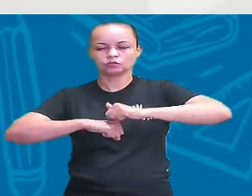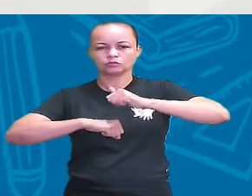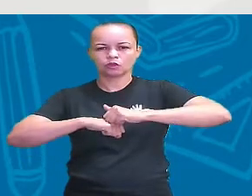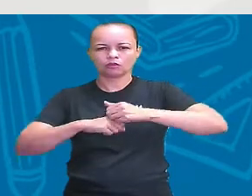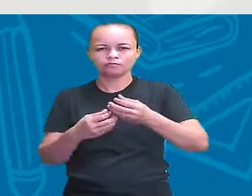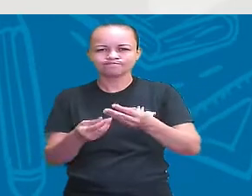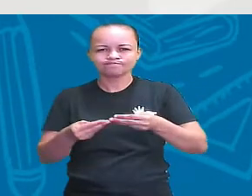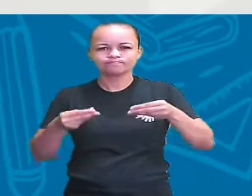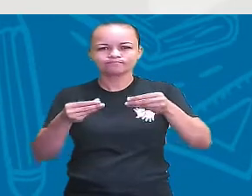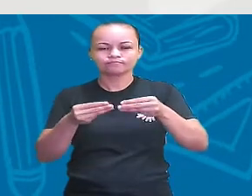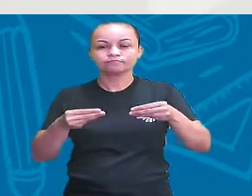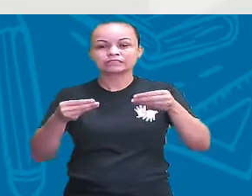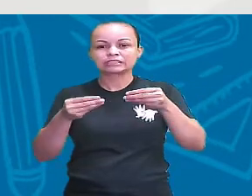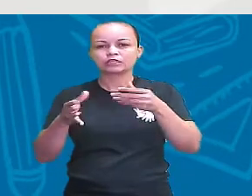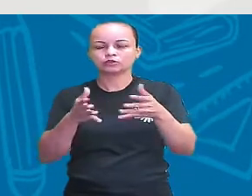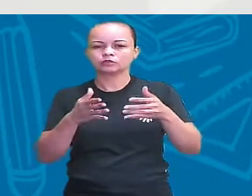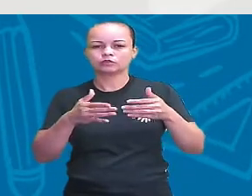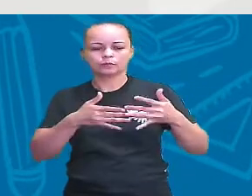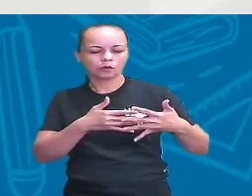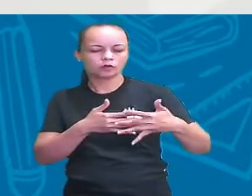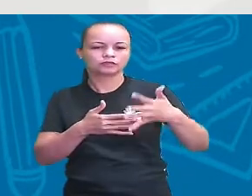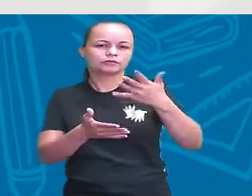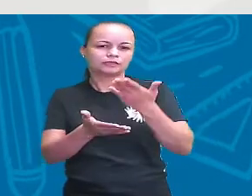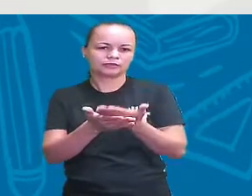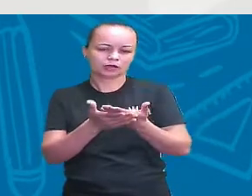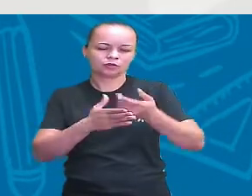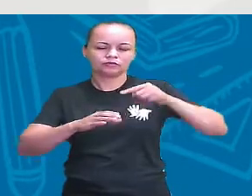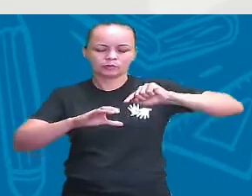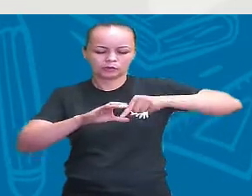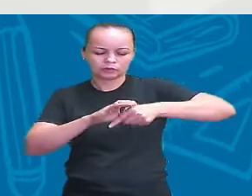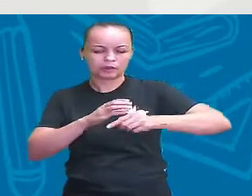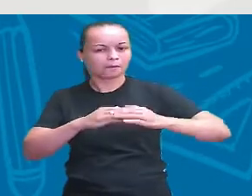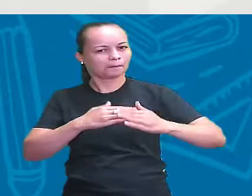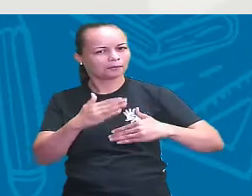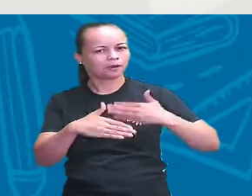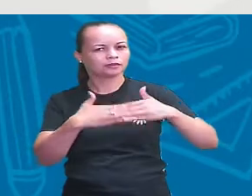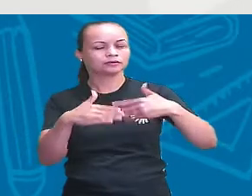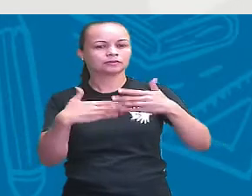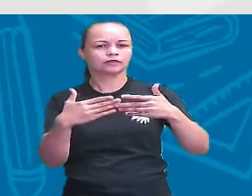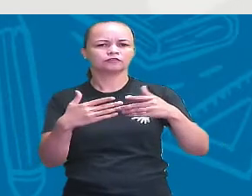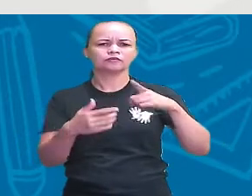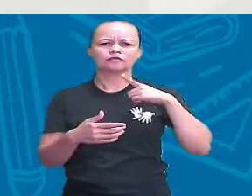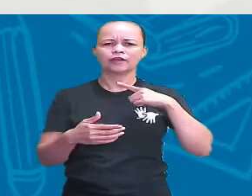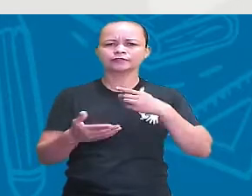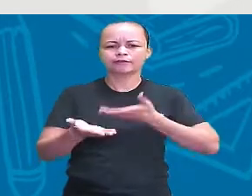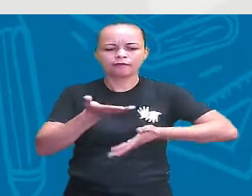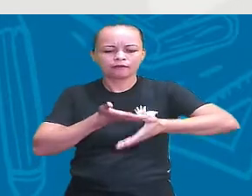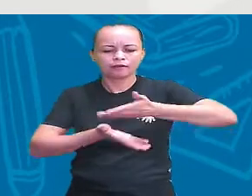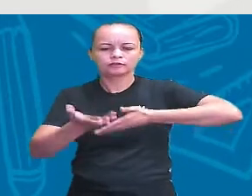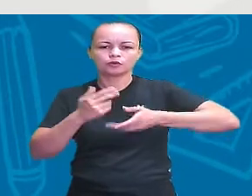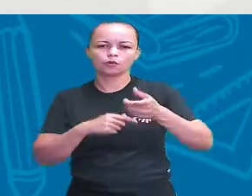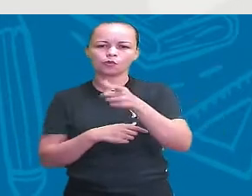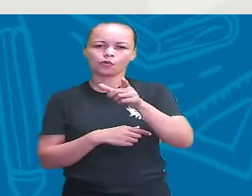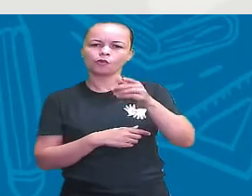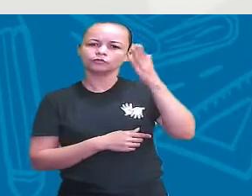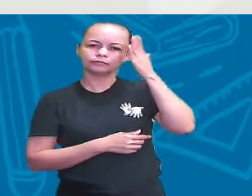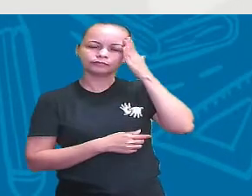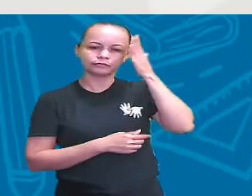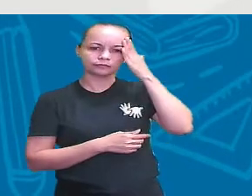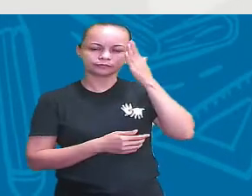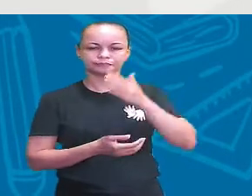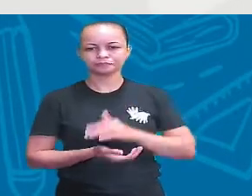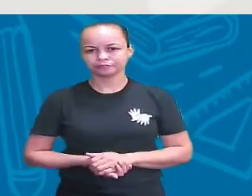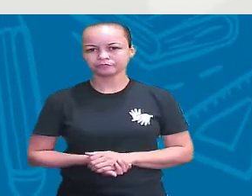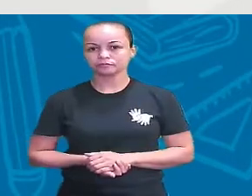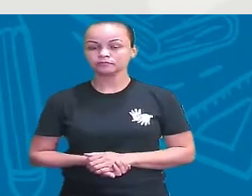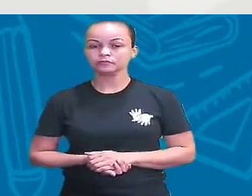com certeza, gente, no decorrer das nossas próximas aulas, a gente vai aprofundando mais e mais, porque isso vai ter relações com outros saberes. Dito tudo isso, eu